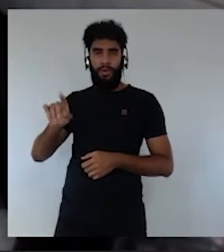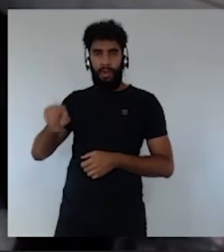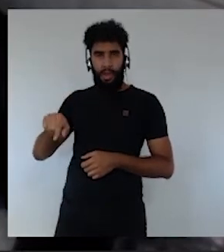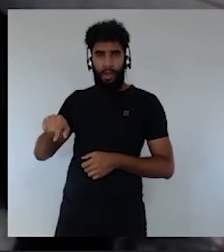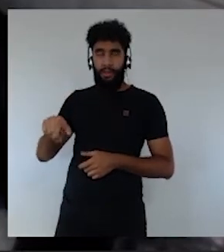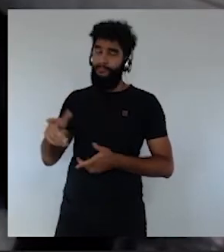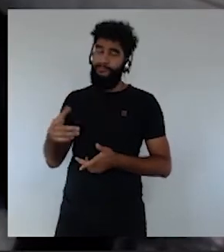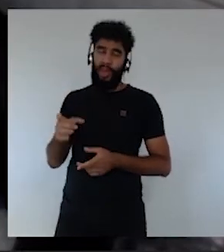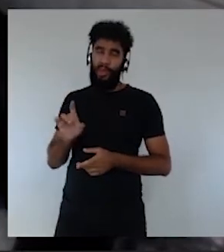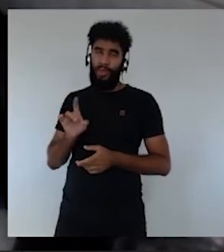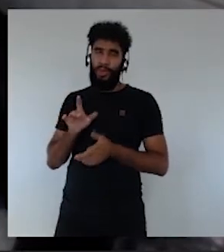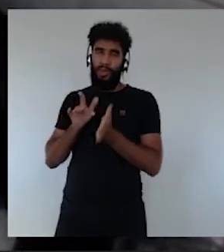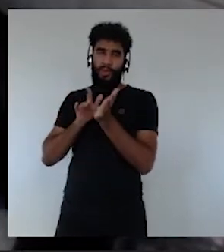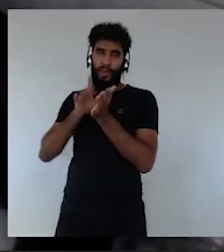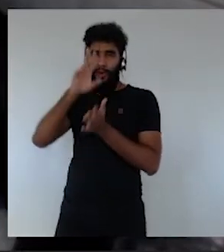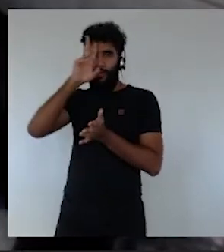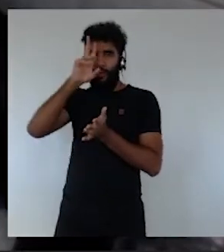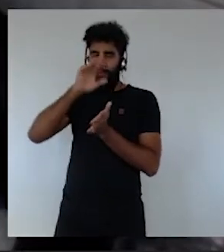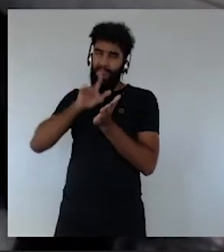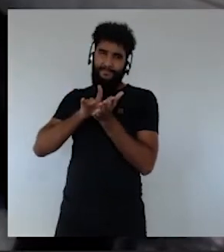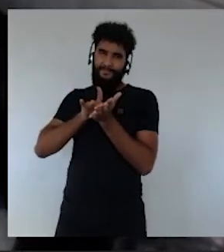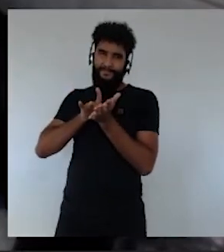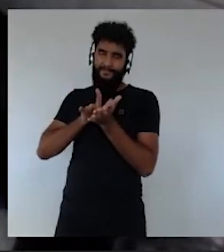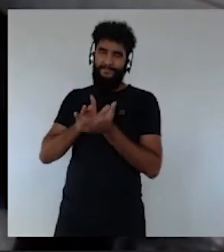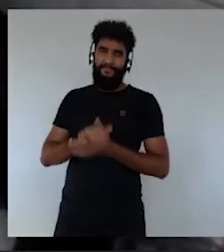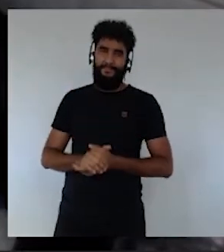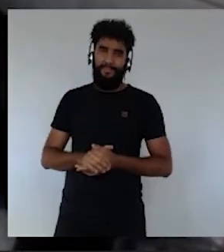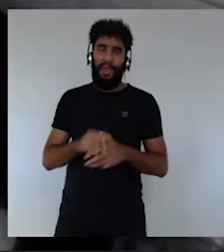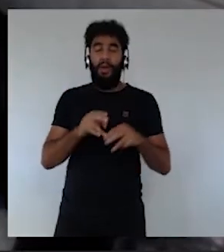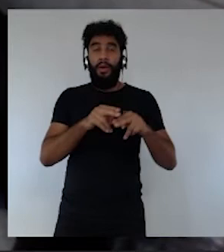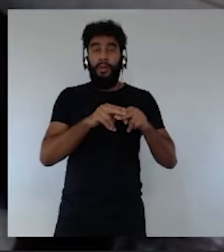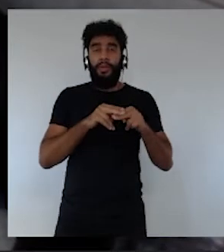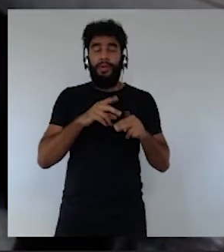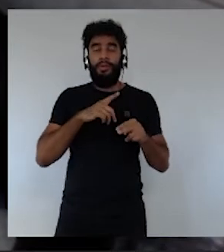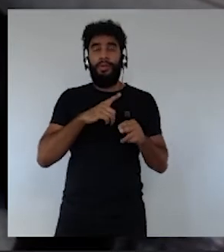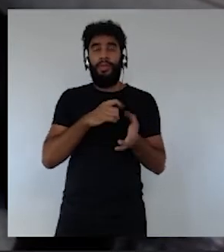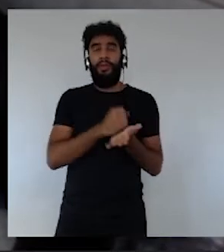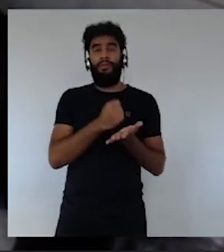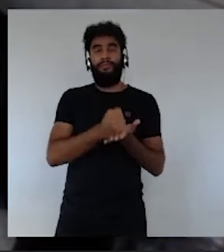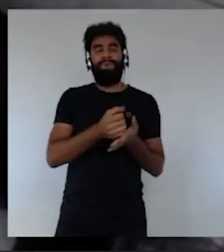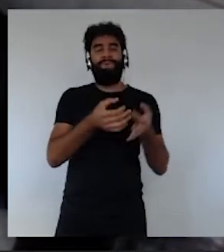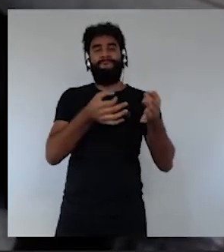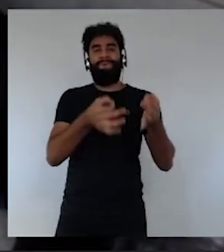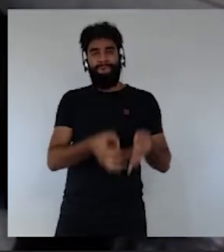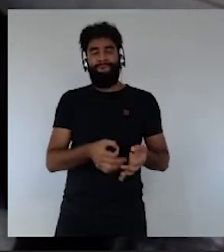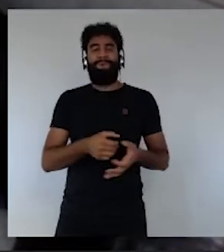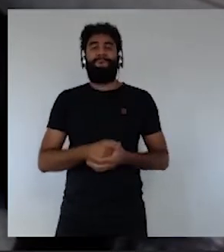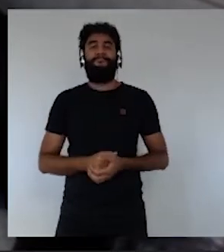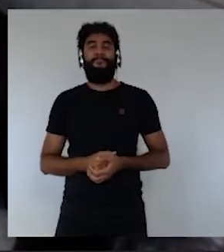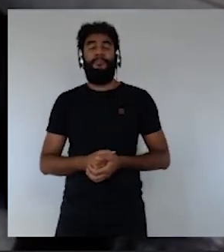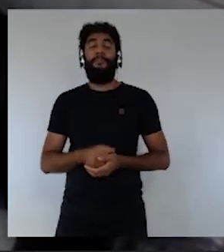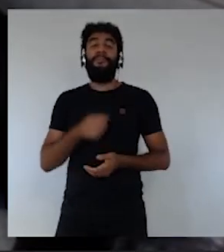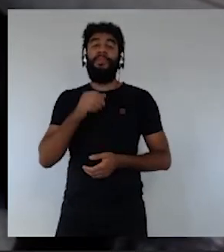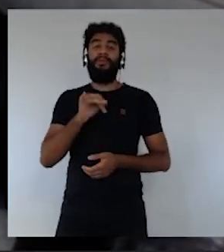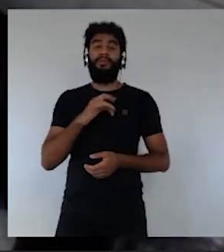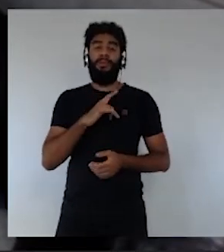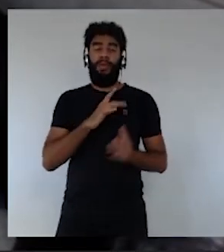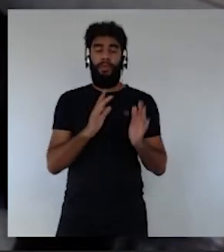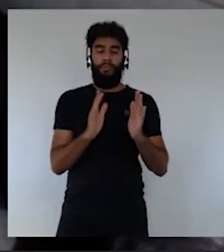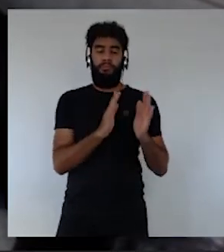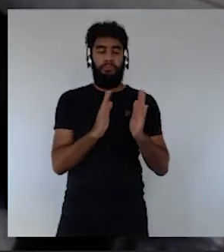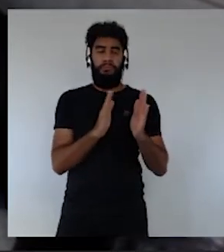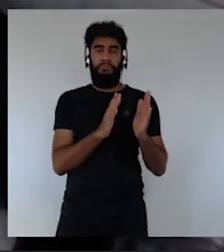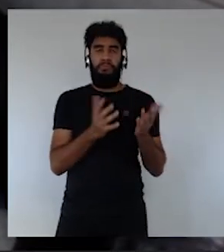uma ficção jurídica. Por isso que essa definição do Coase se encaixa bem de contratos. Ora, se é um feixe de contratos,